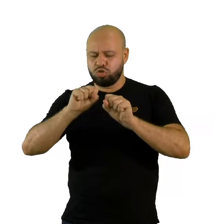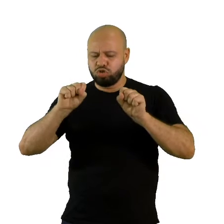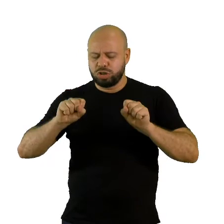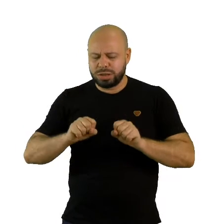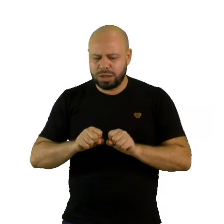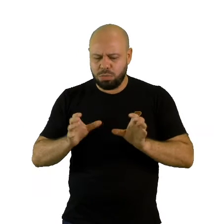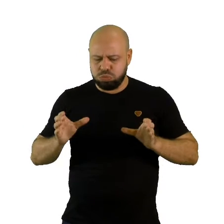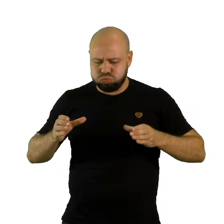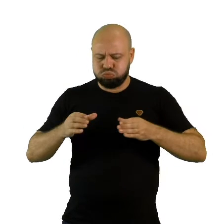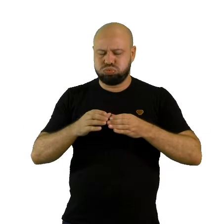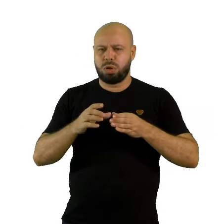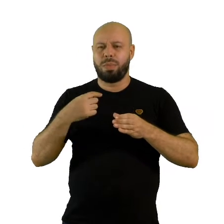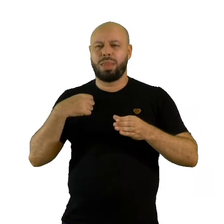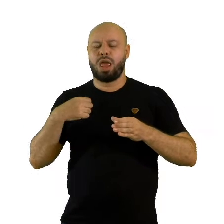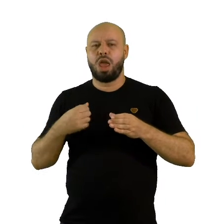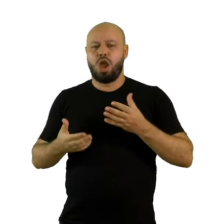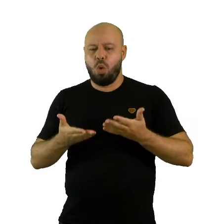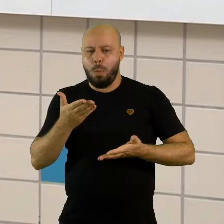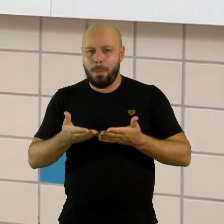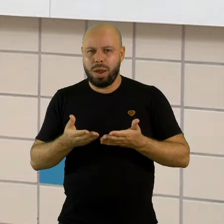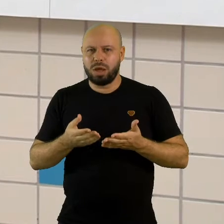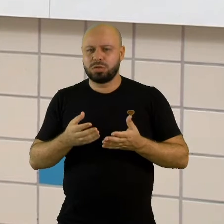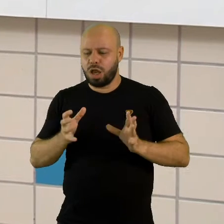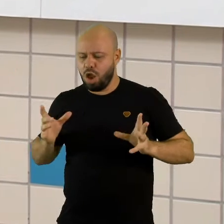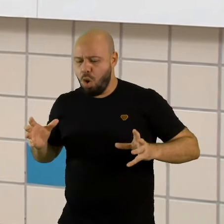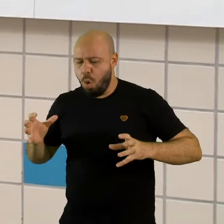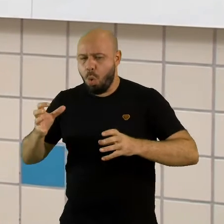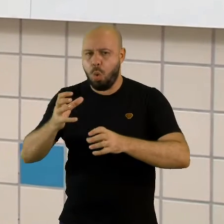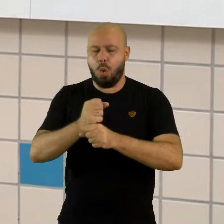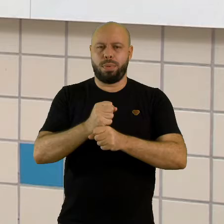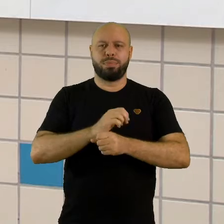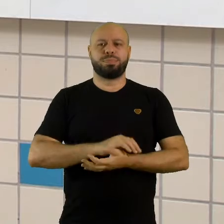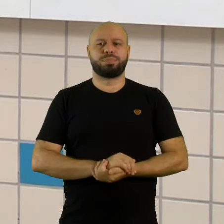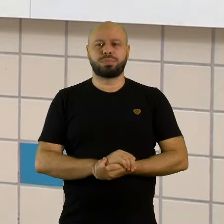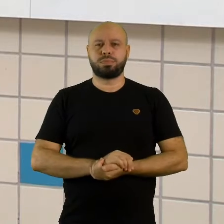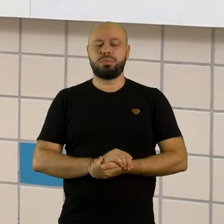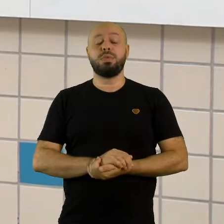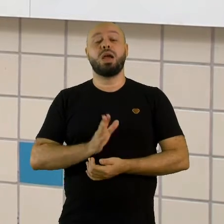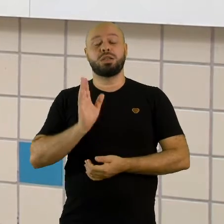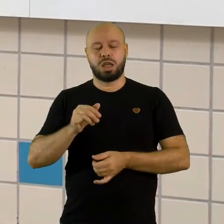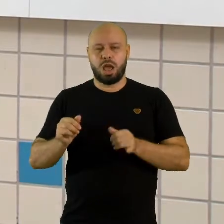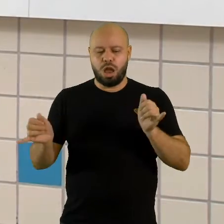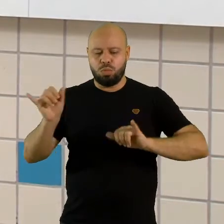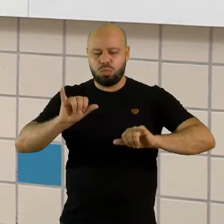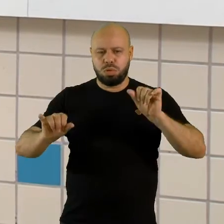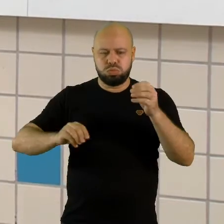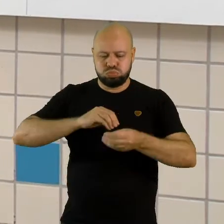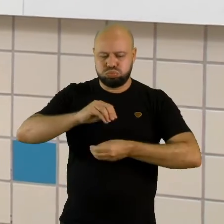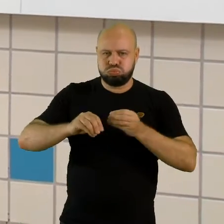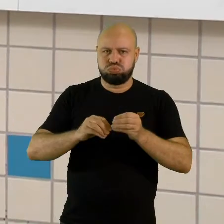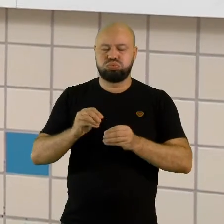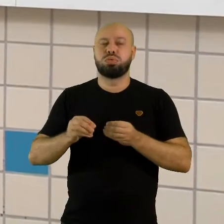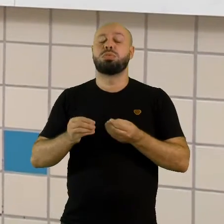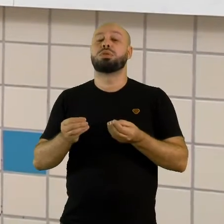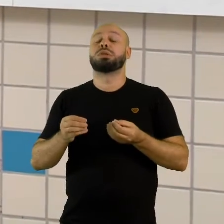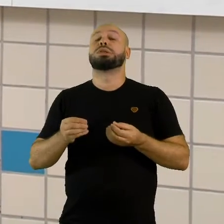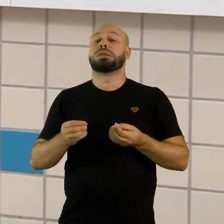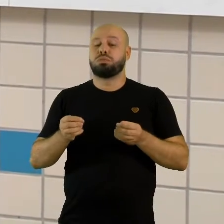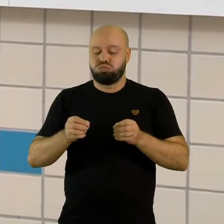peso dos reagentes e dos produtos tem que ser a mesma. Ok, agora a gente viu o que são reações químicas, nós vimos